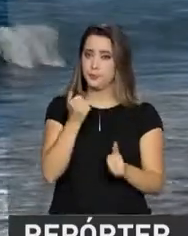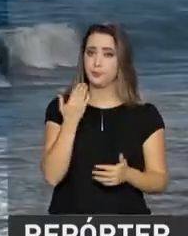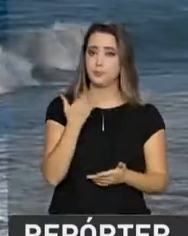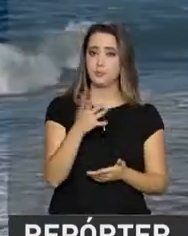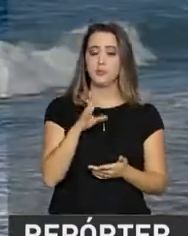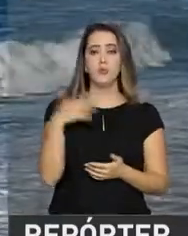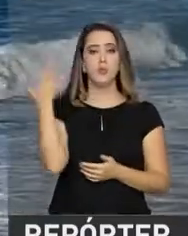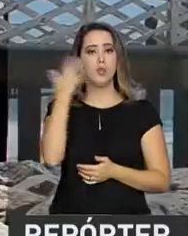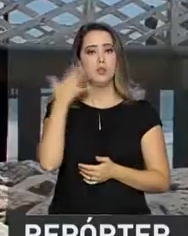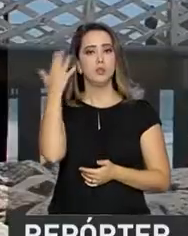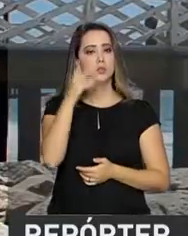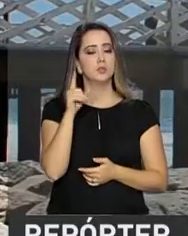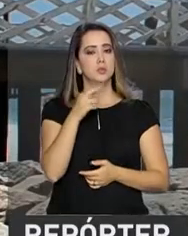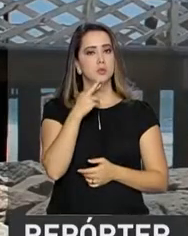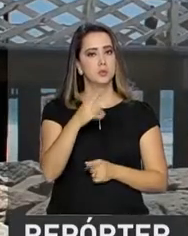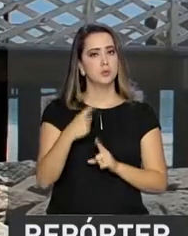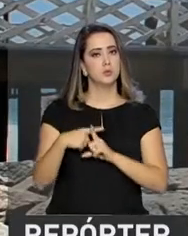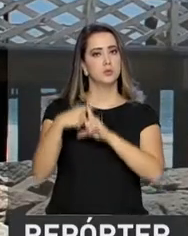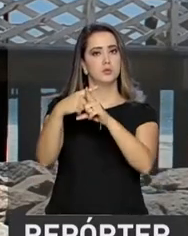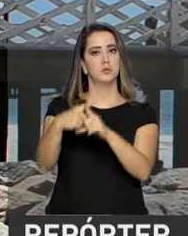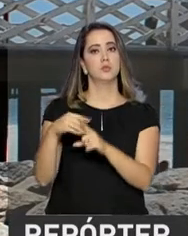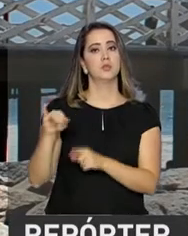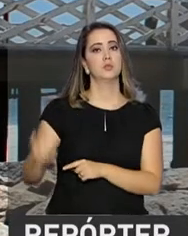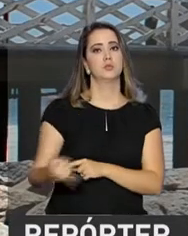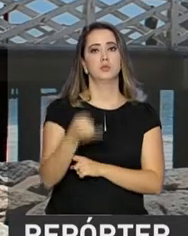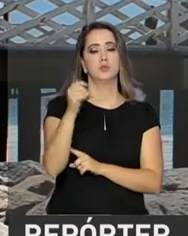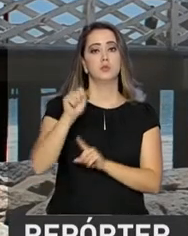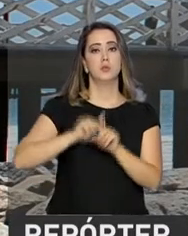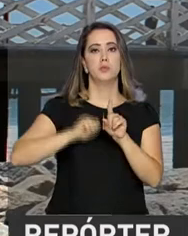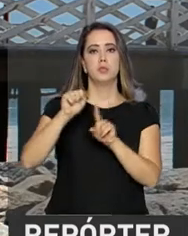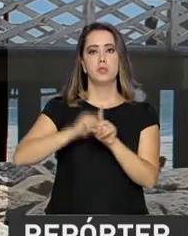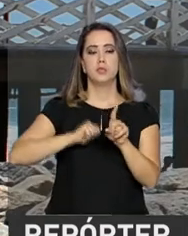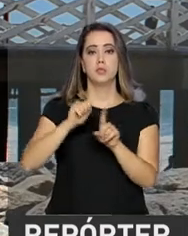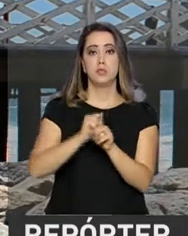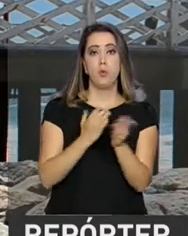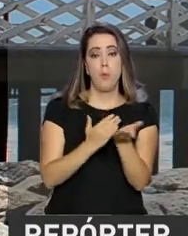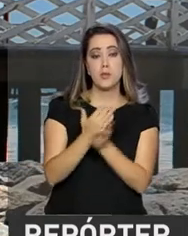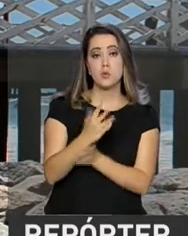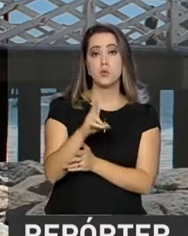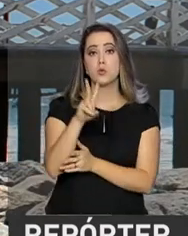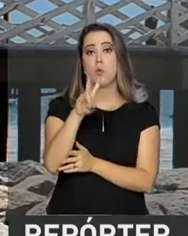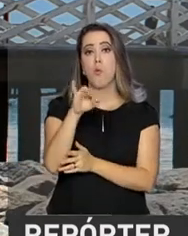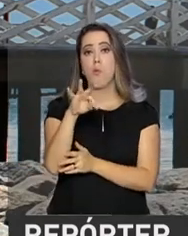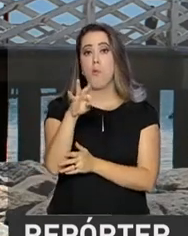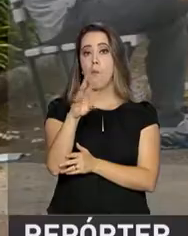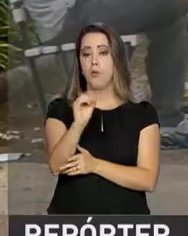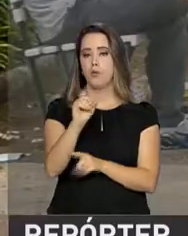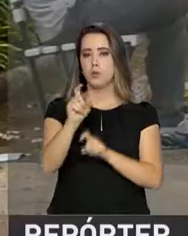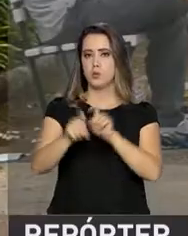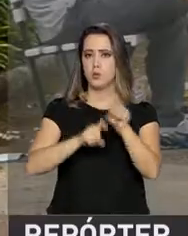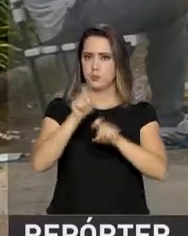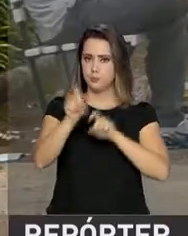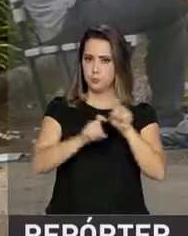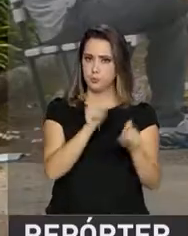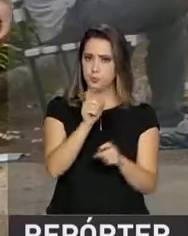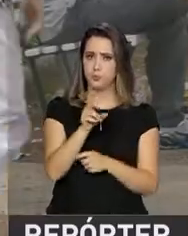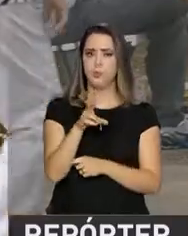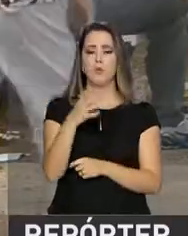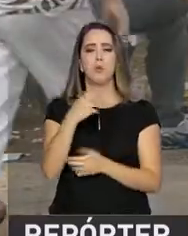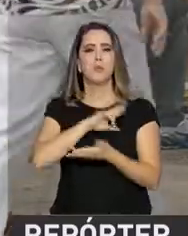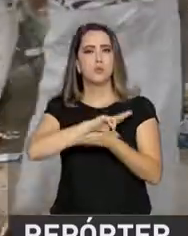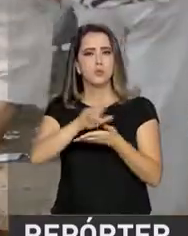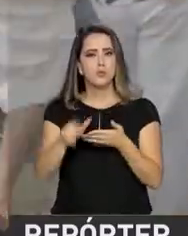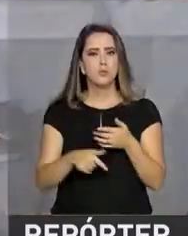explicações para o resultado positivo é que janeiro foi o mês em que passou a valer o visto eletrônico para japão canadá e